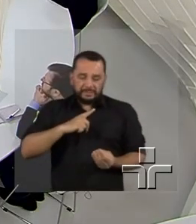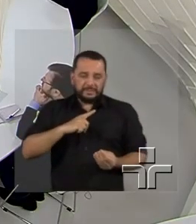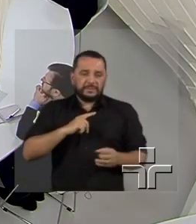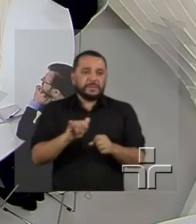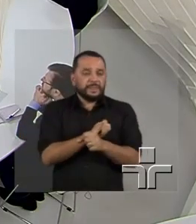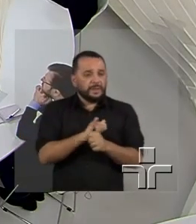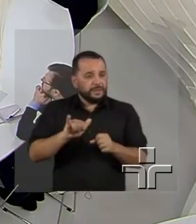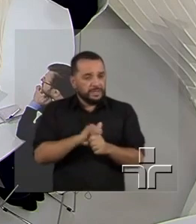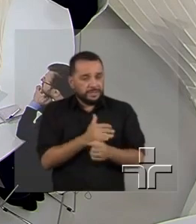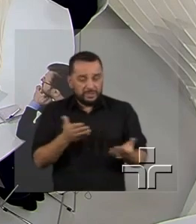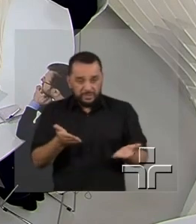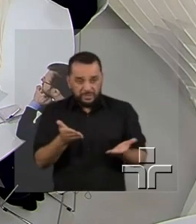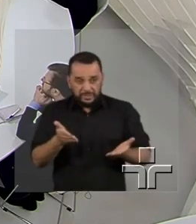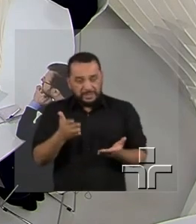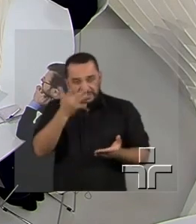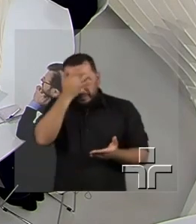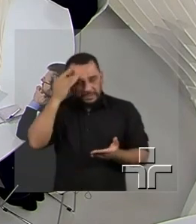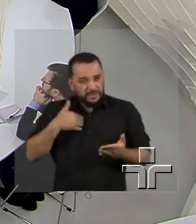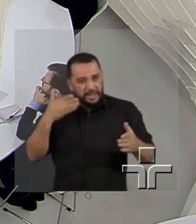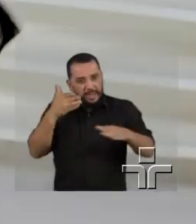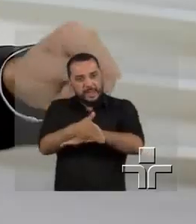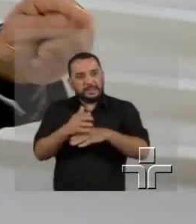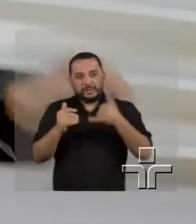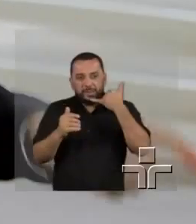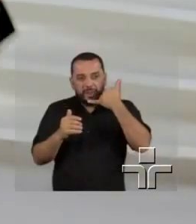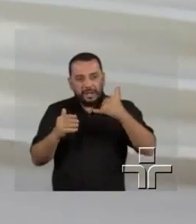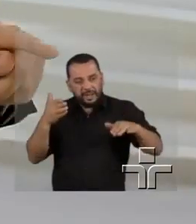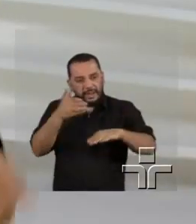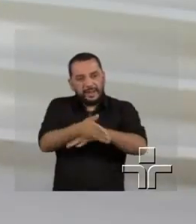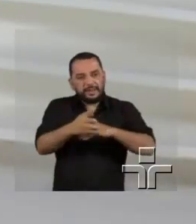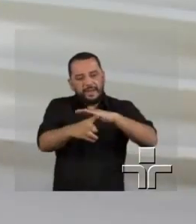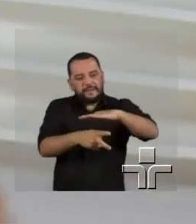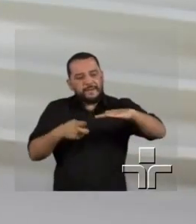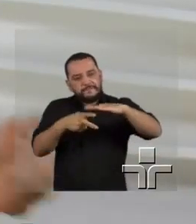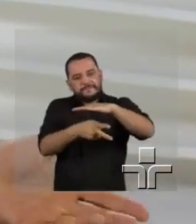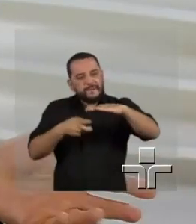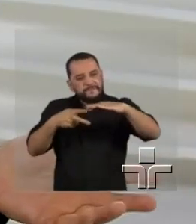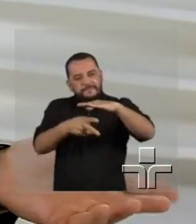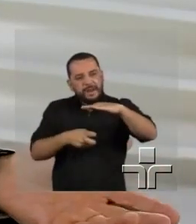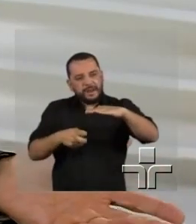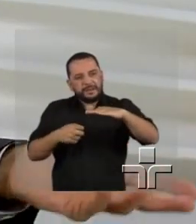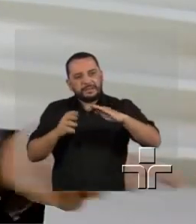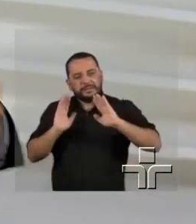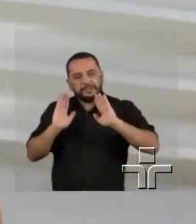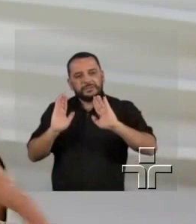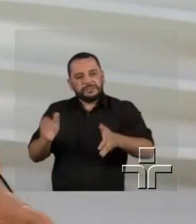Agora, depende muito de comportamentos pessoais, depende